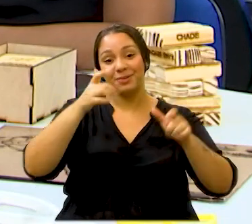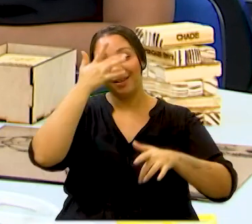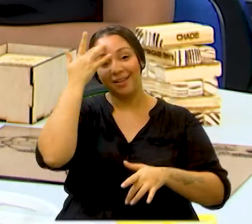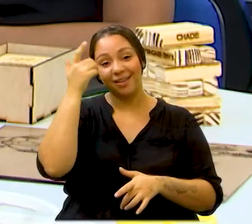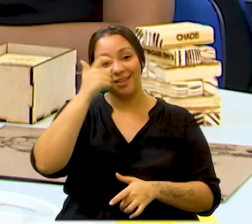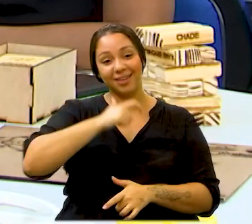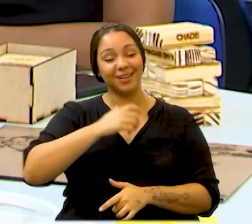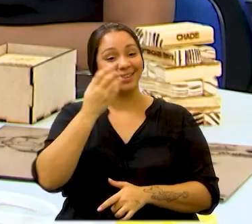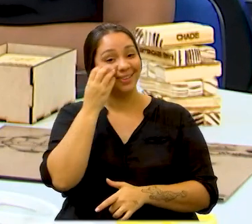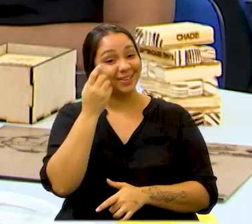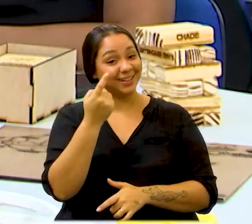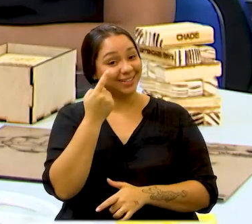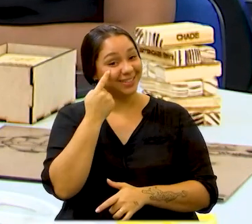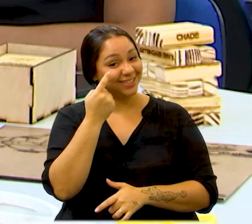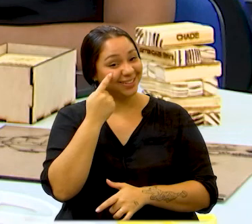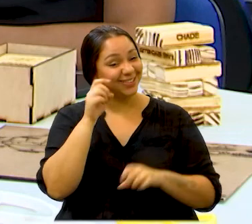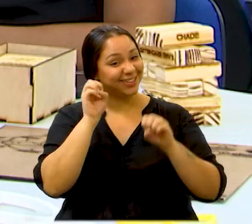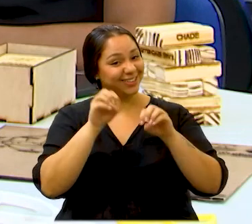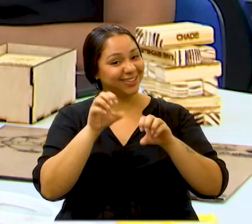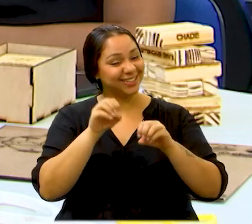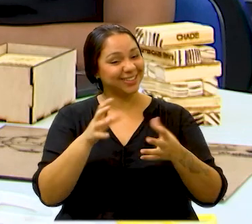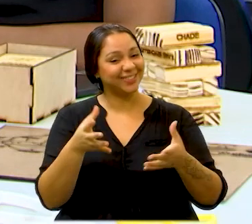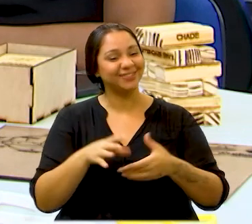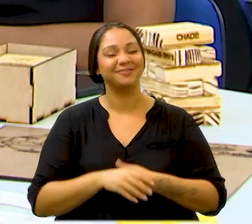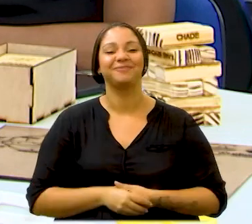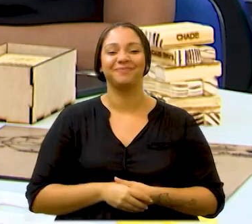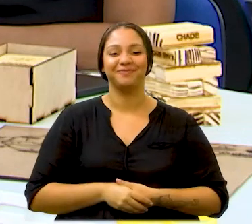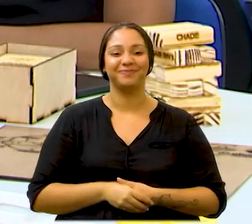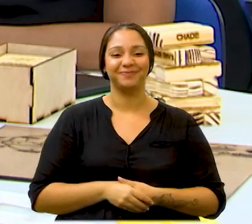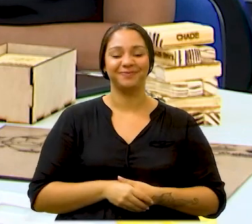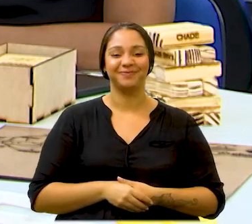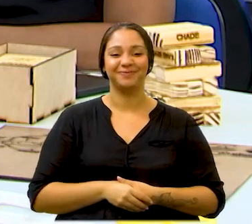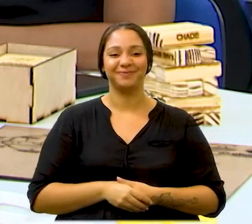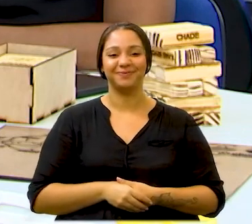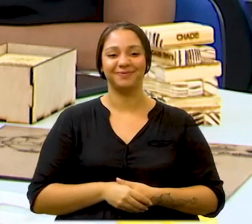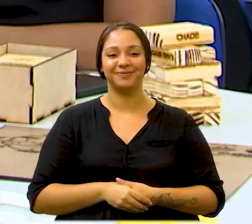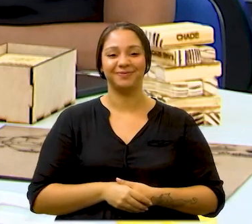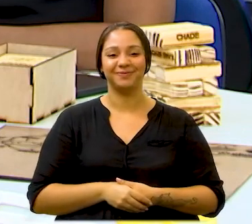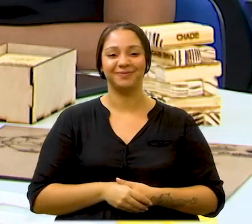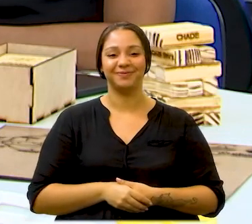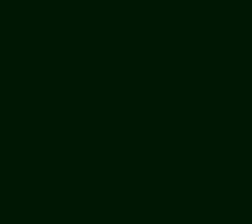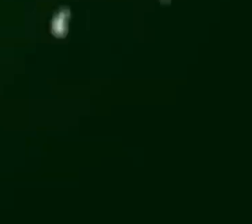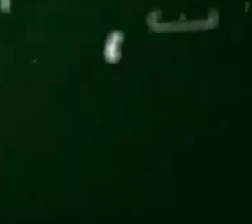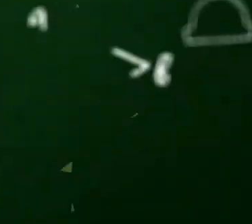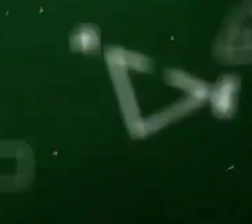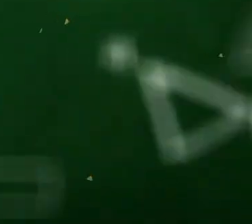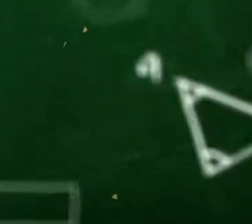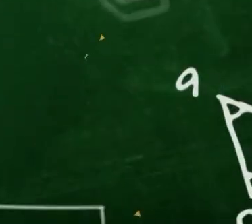pessoal, eu sou André Aranha e já sabe, né? Tô sempre, ó, de olho na educação. Tchau.